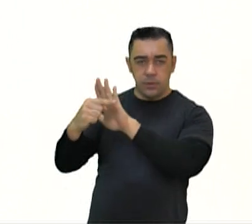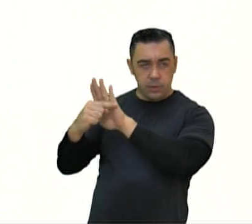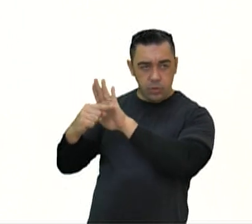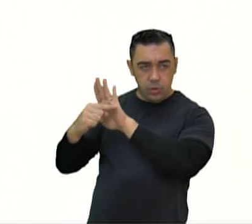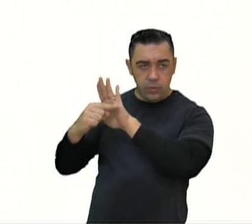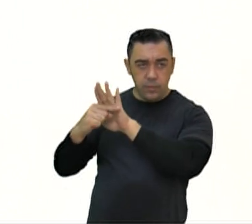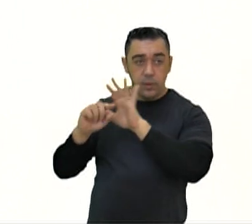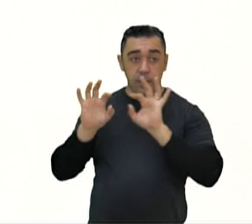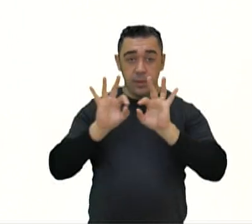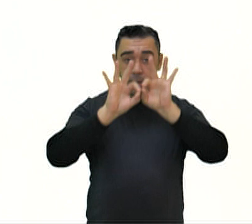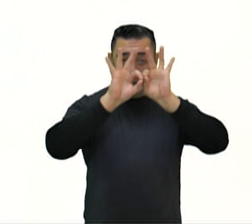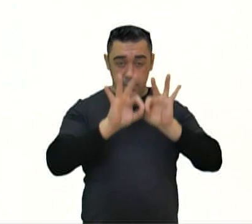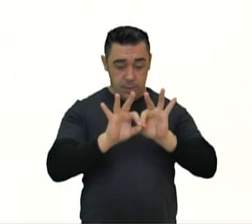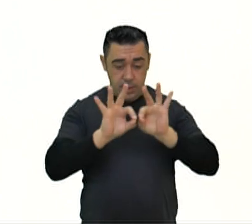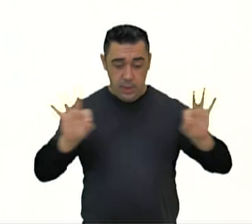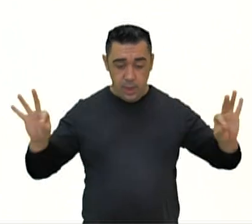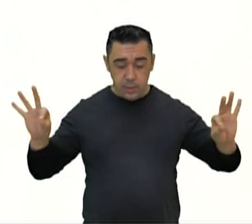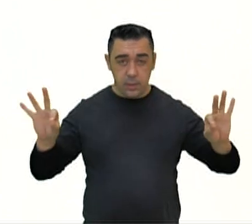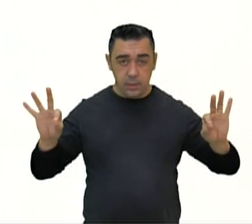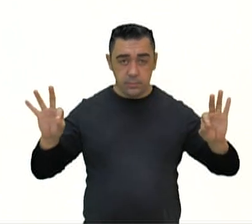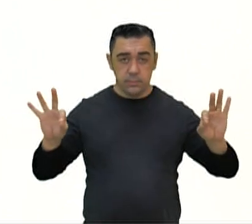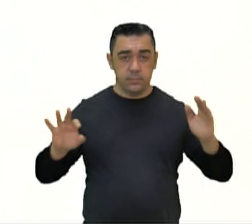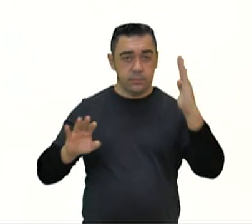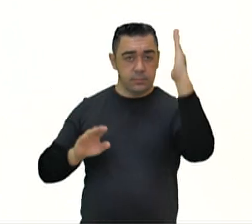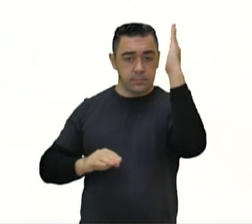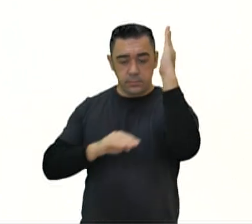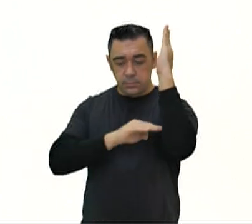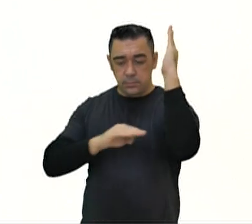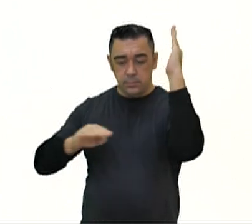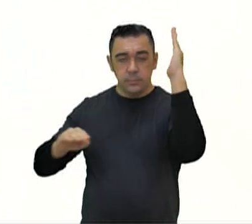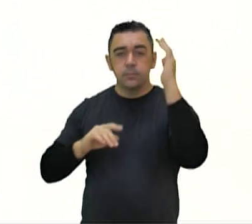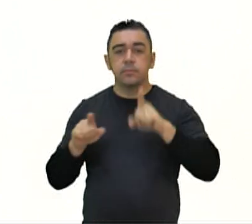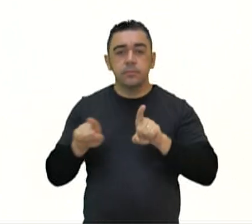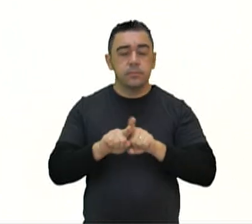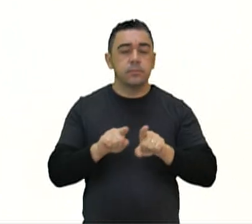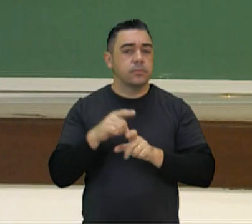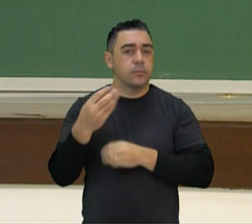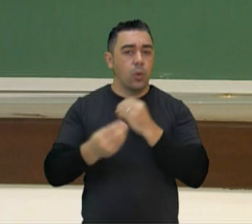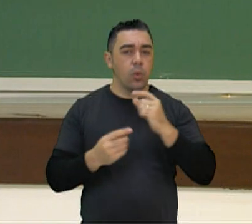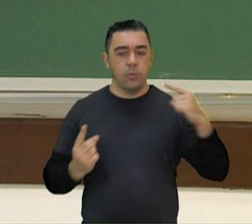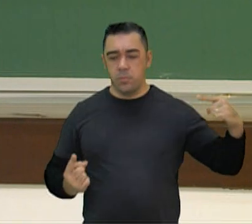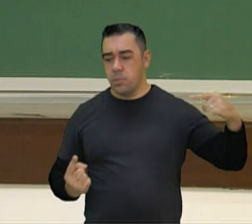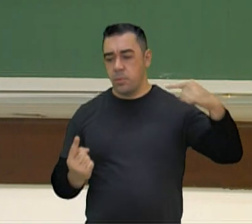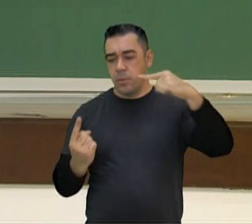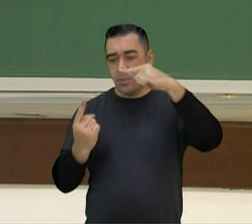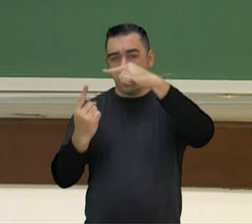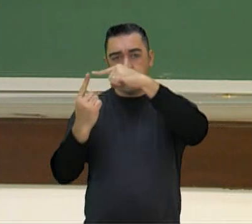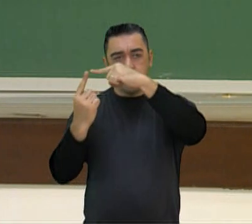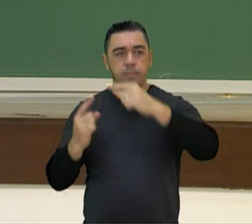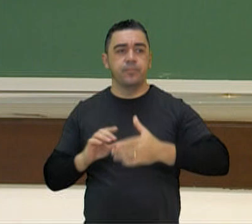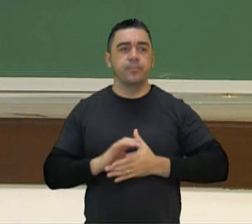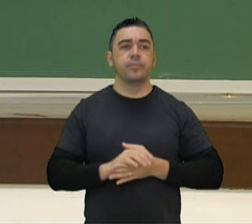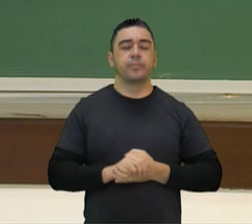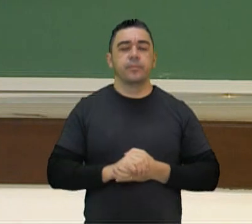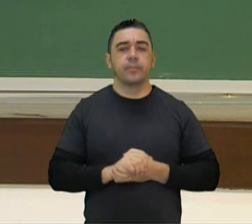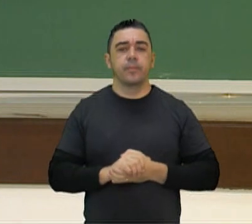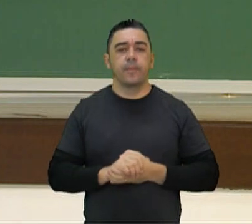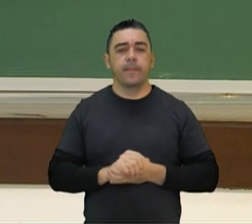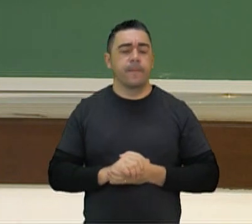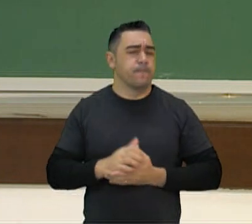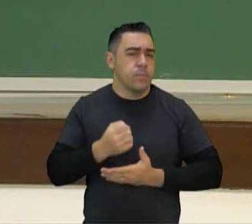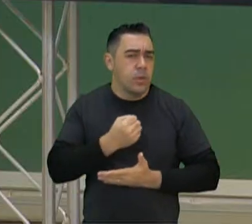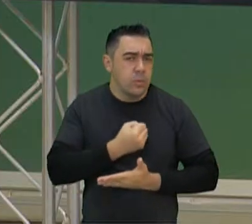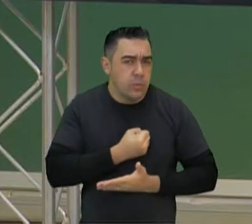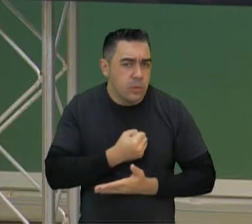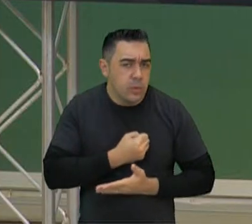sinais negativos na reta numérica e seus sistemas de coordenadas. Os